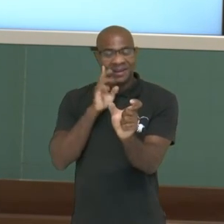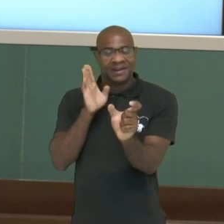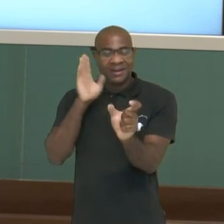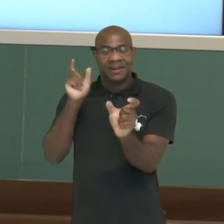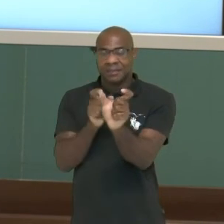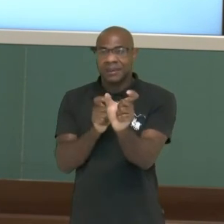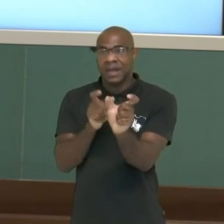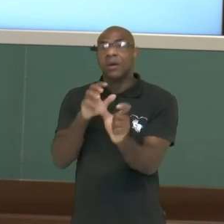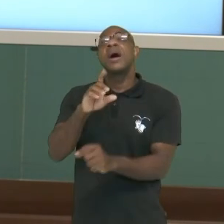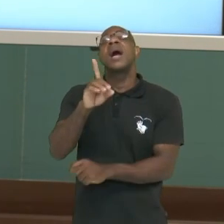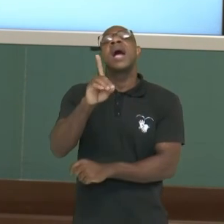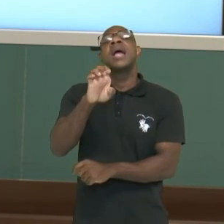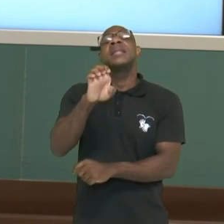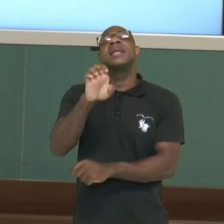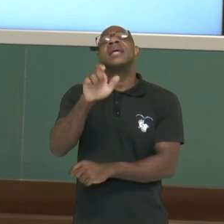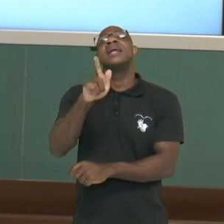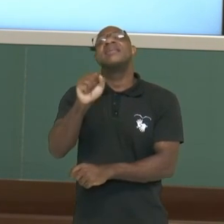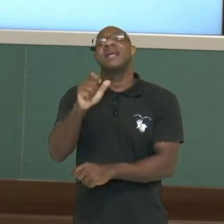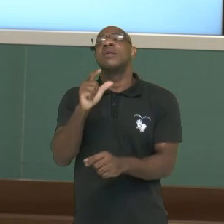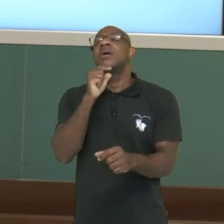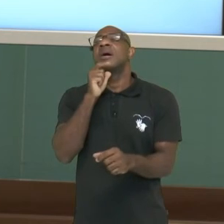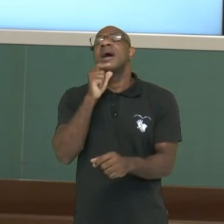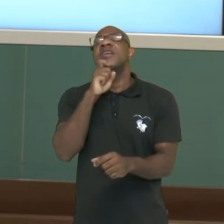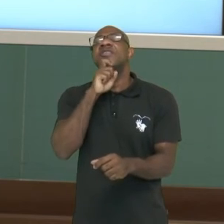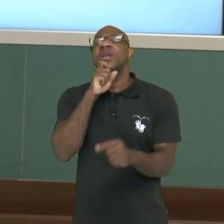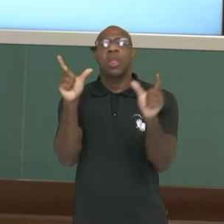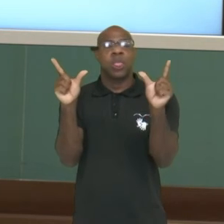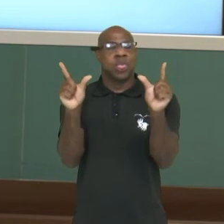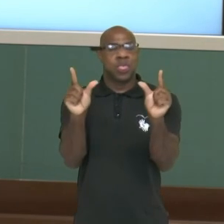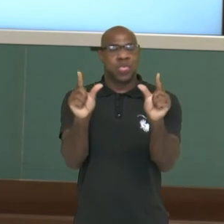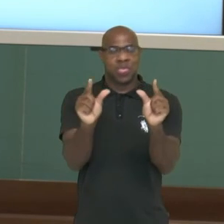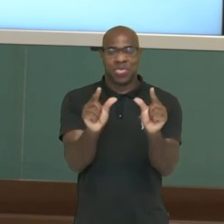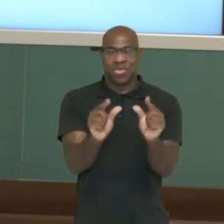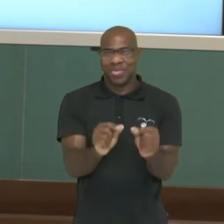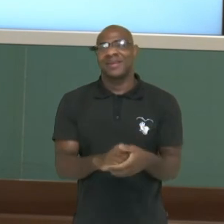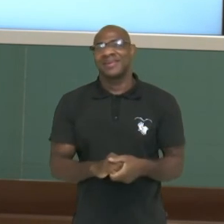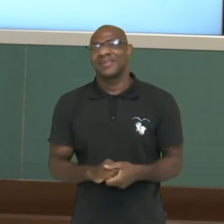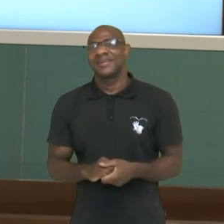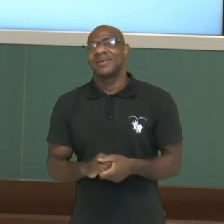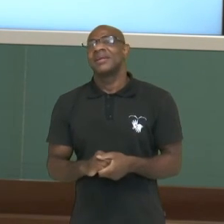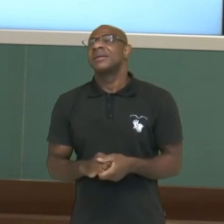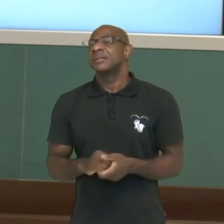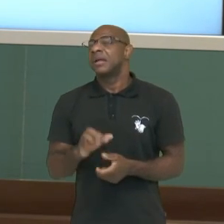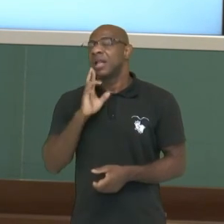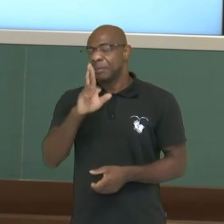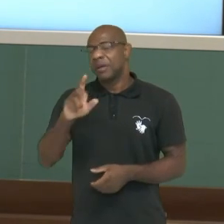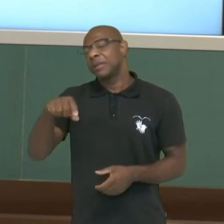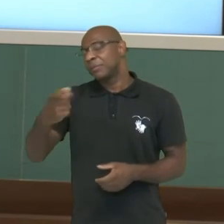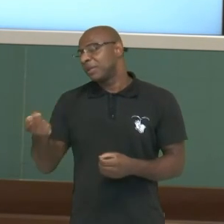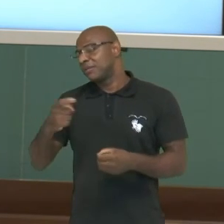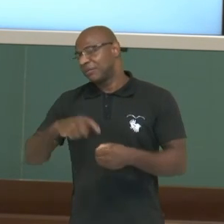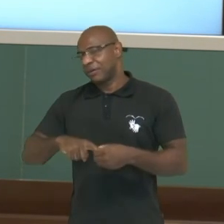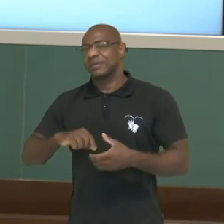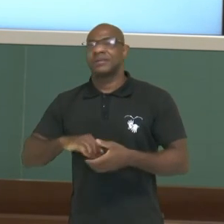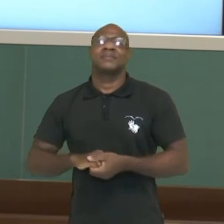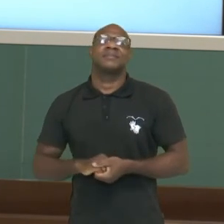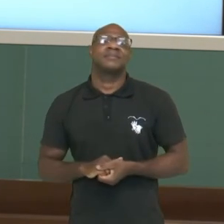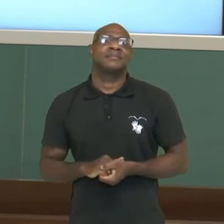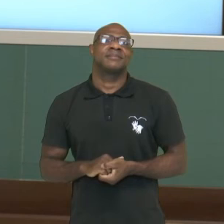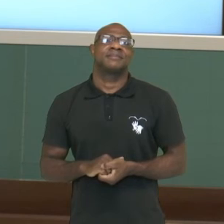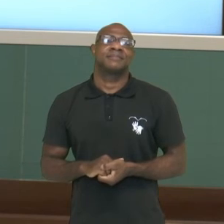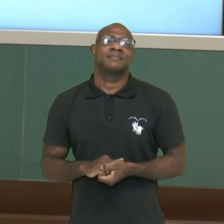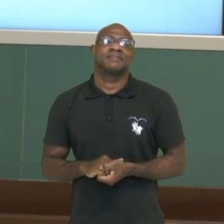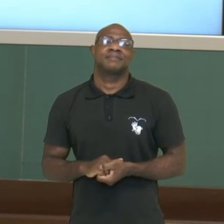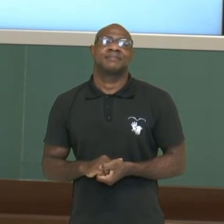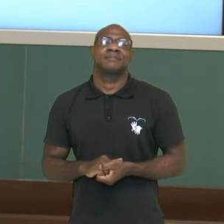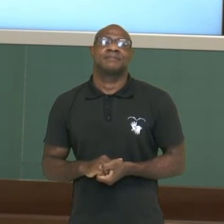calotas polares. Então, propõe aí a sua resposta e em seguida nós retornaremos com a solução